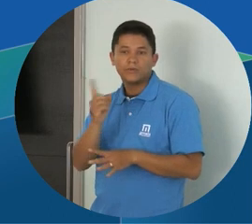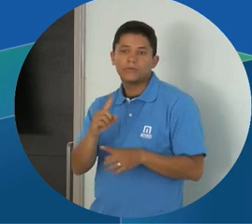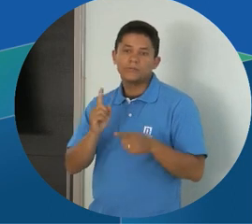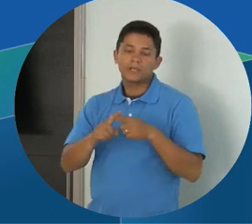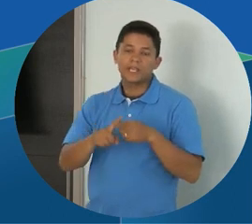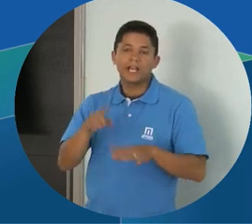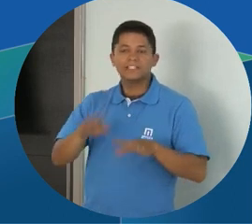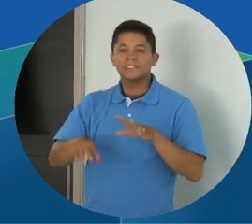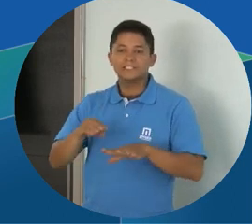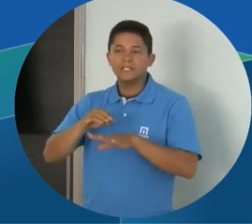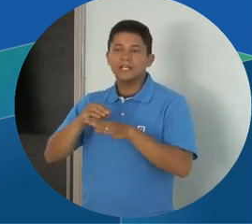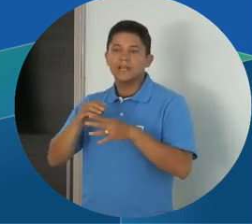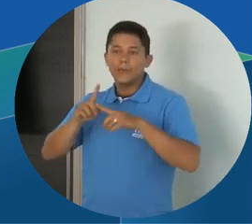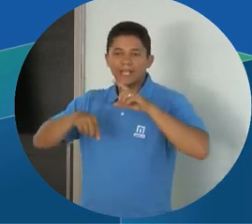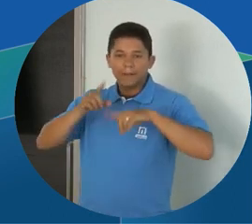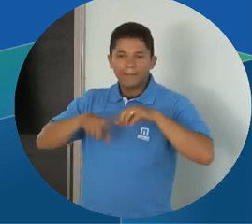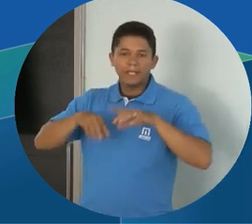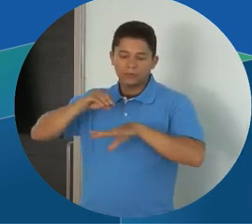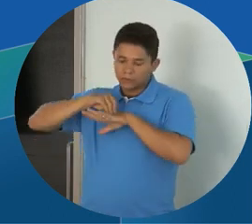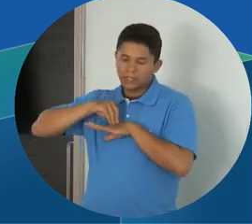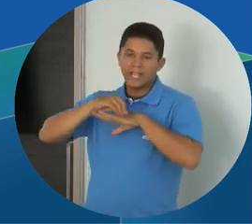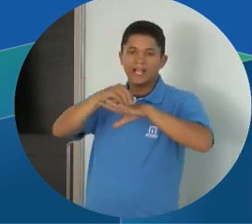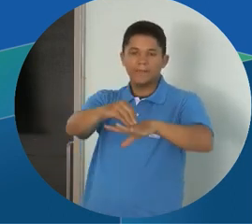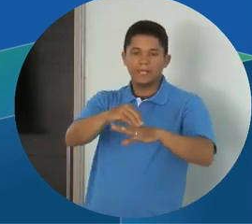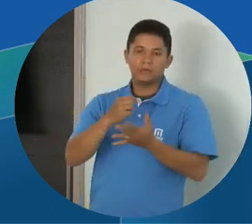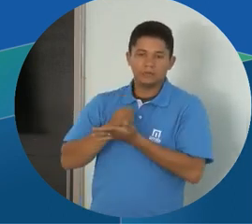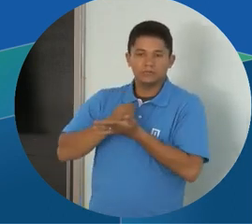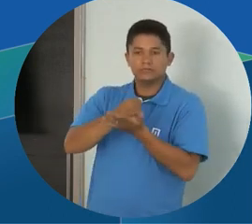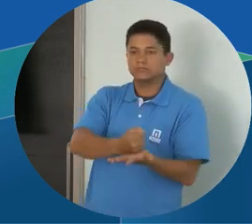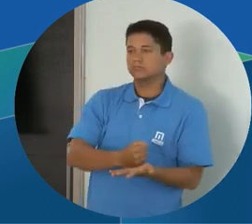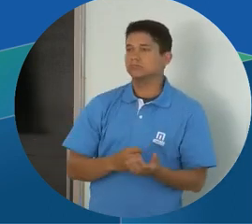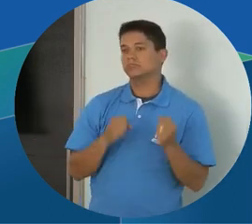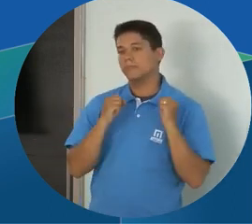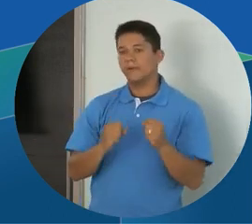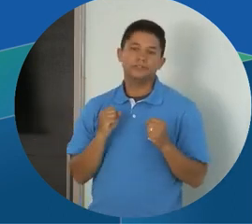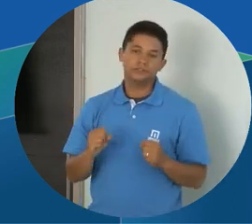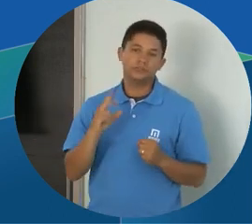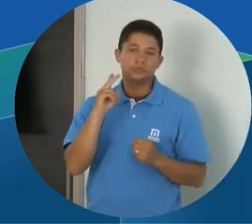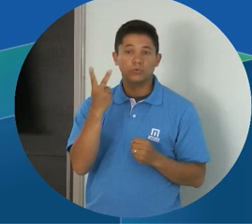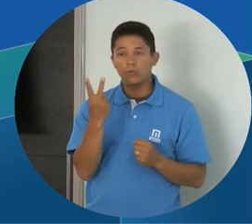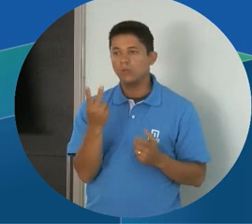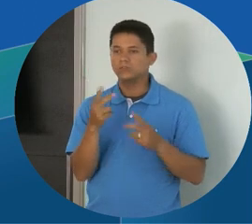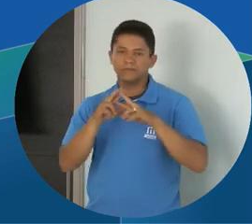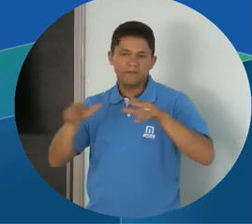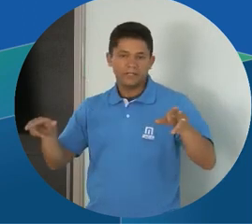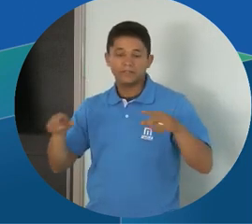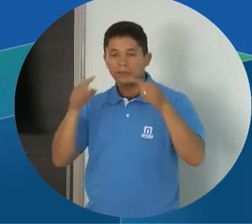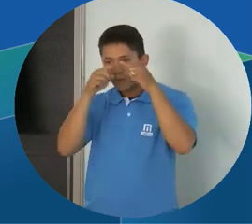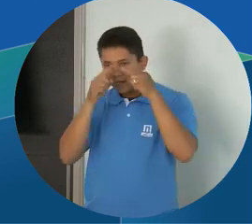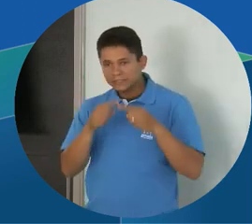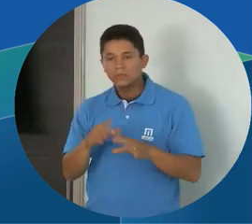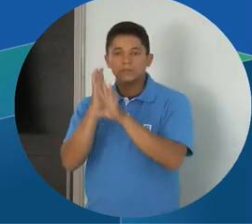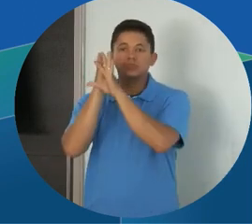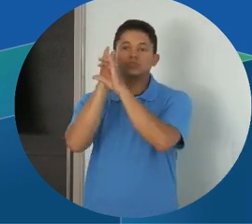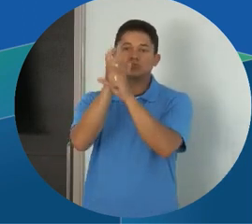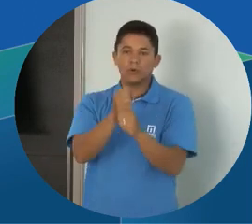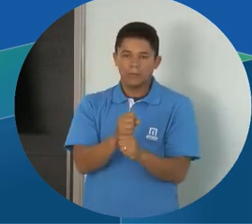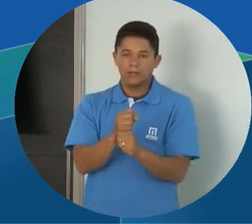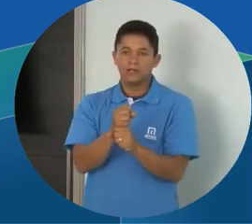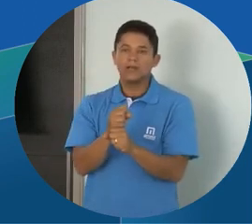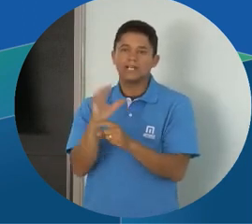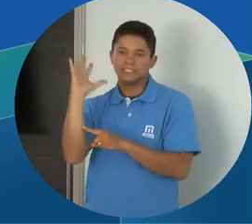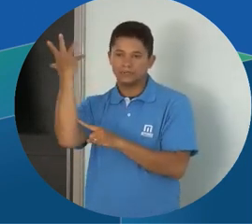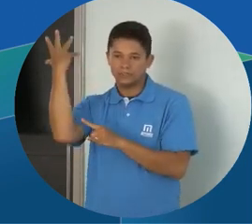aos carregamentos, que podem ser gruas. Então, essa combinação é o somatório dessas